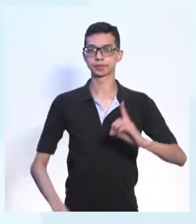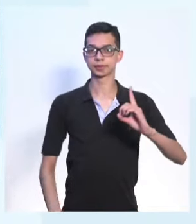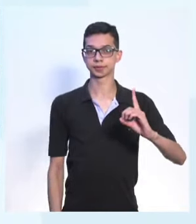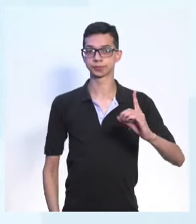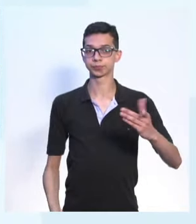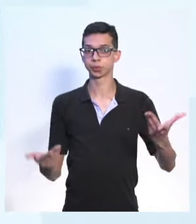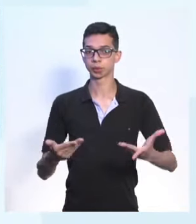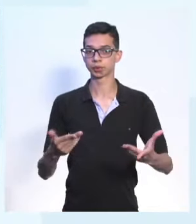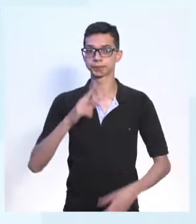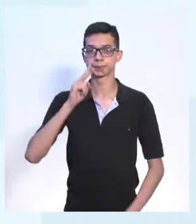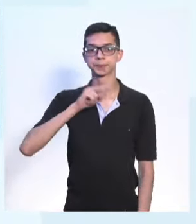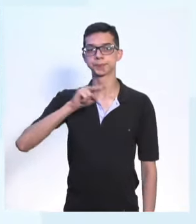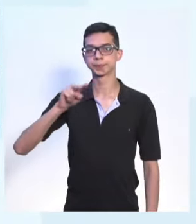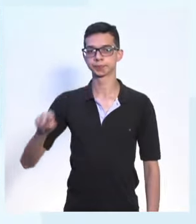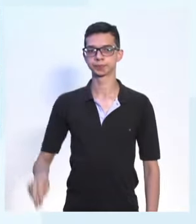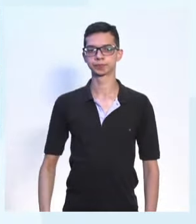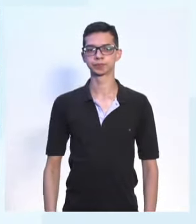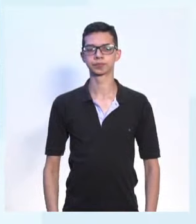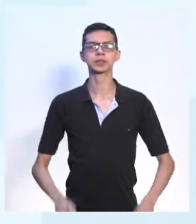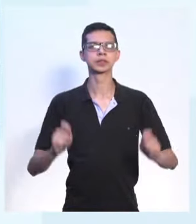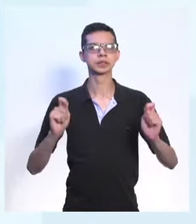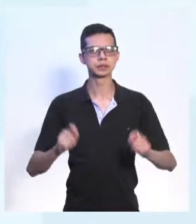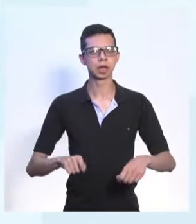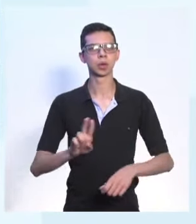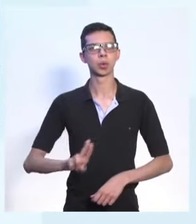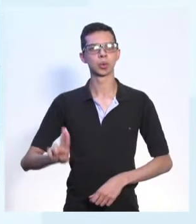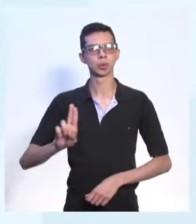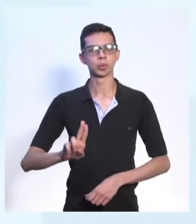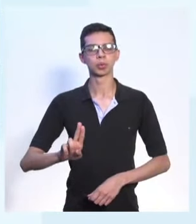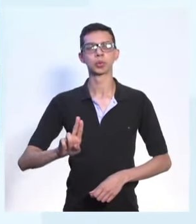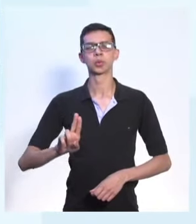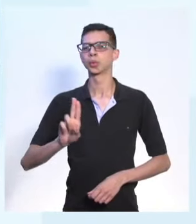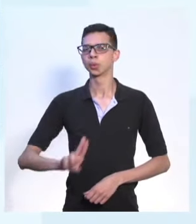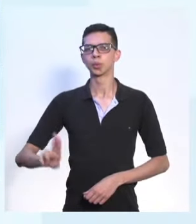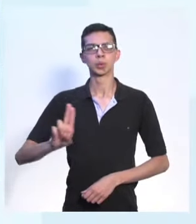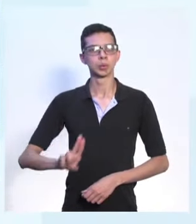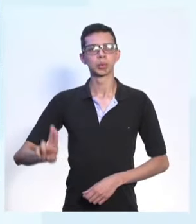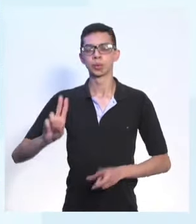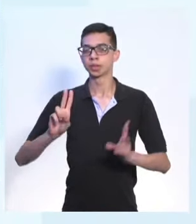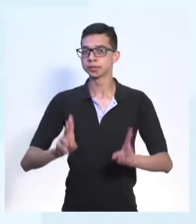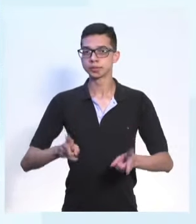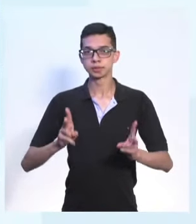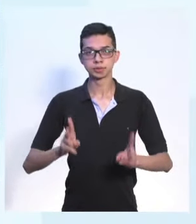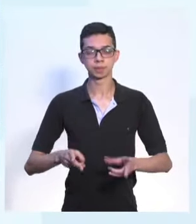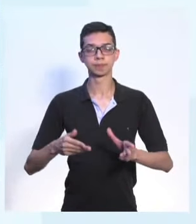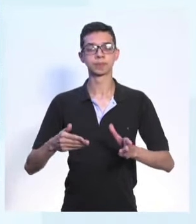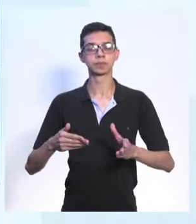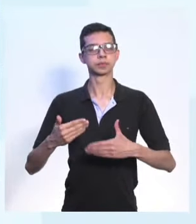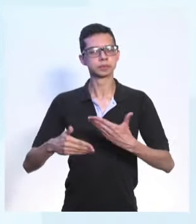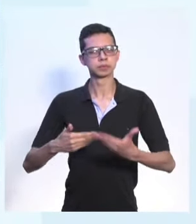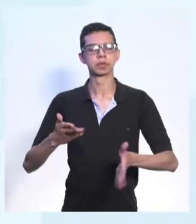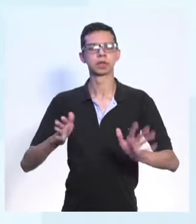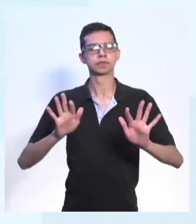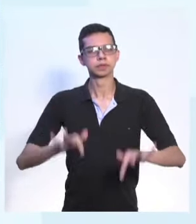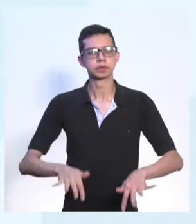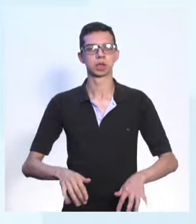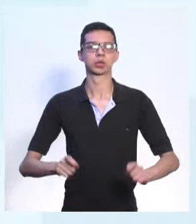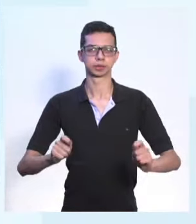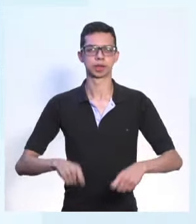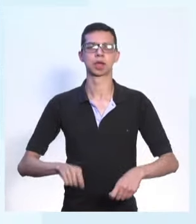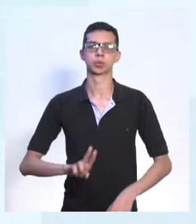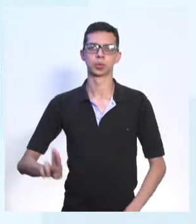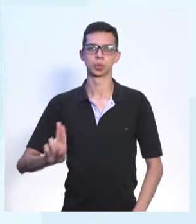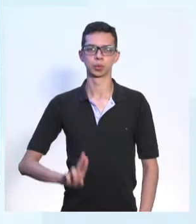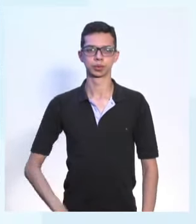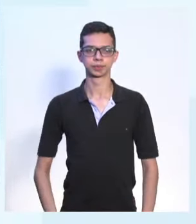up. Capazes de serem usadas até o fim. Isso. Number two, to manage. Que aí pode ser gerenciar